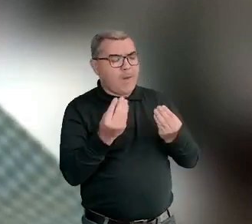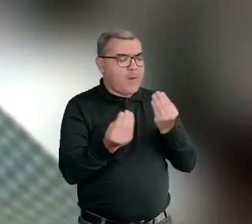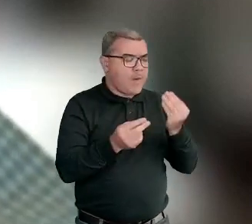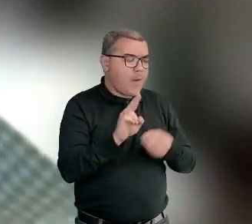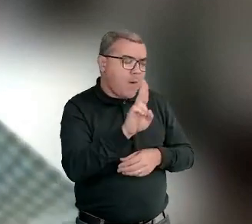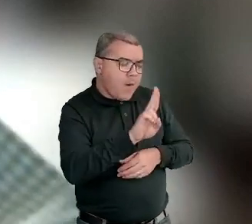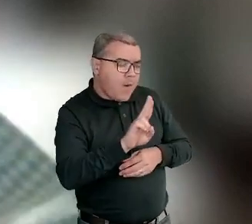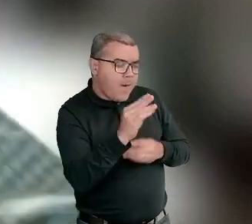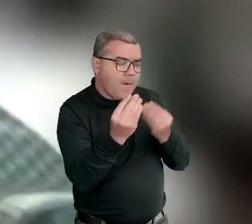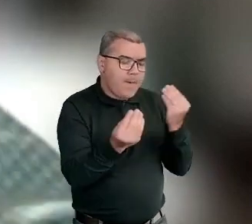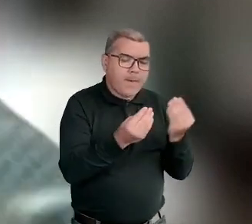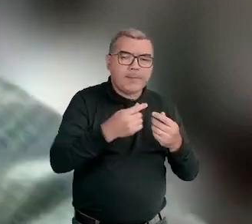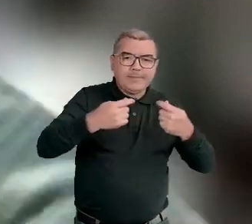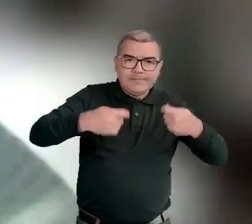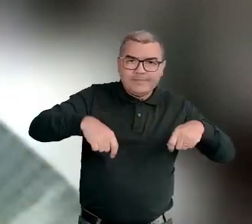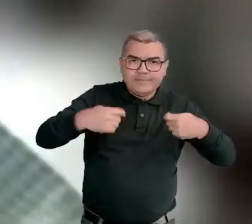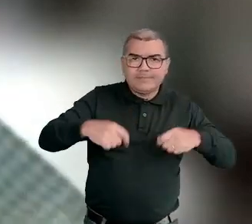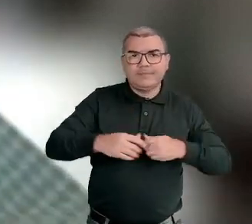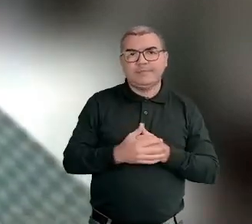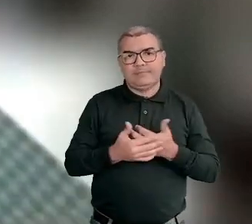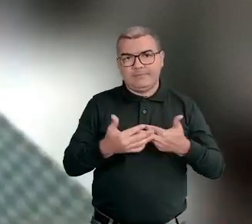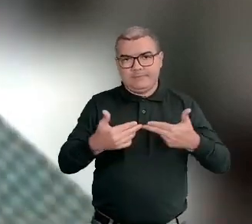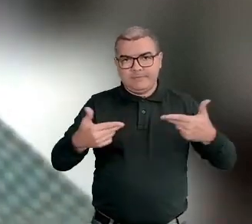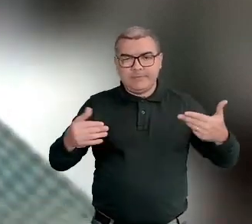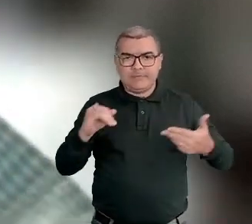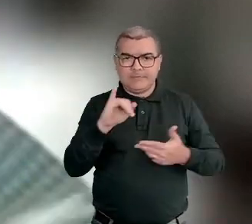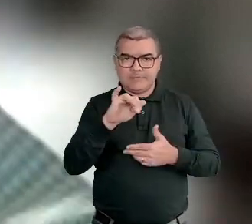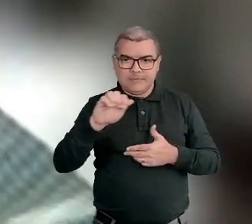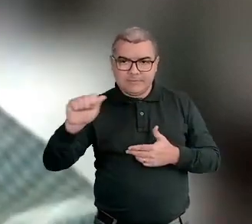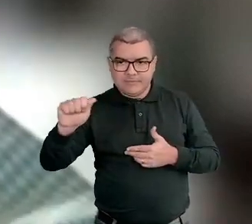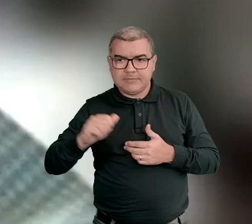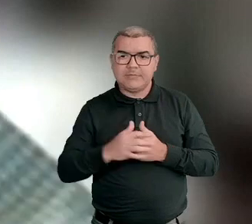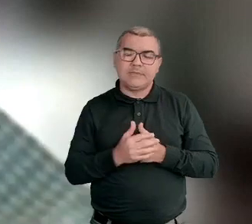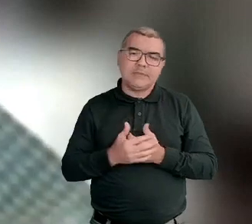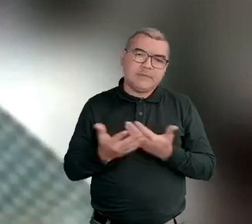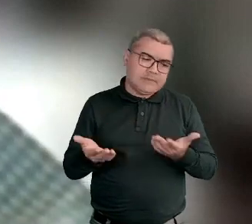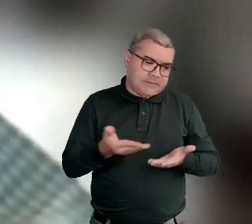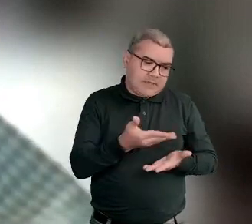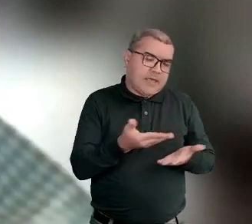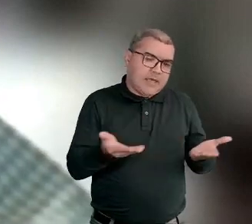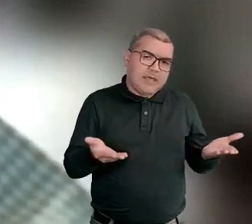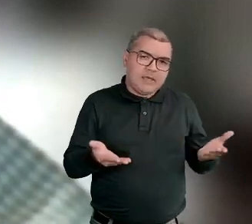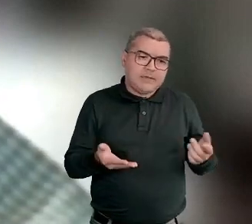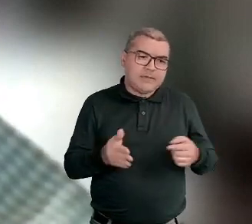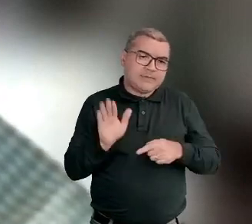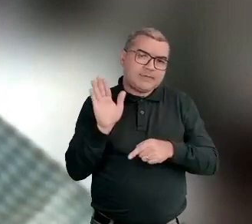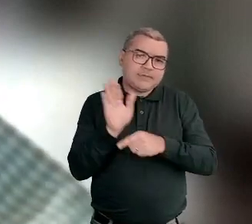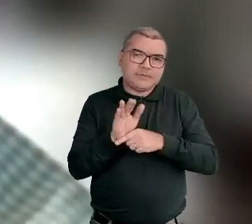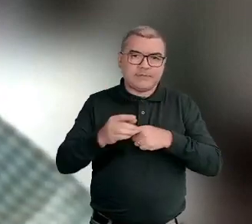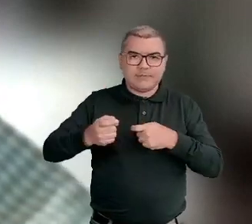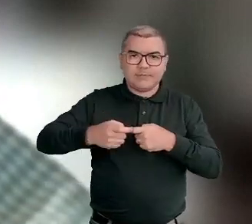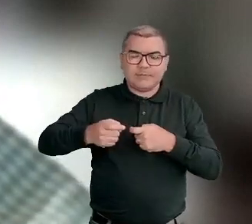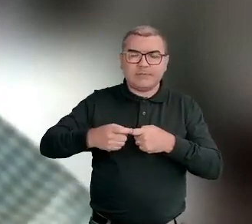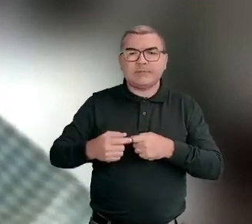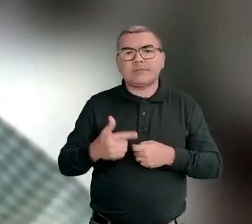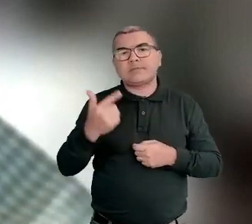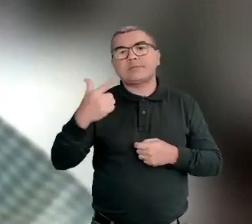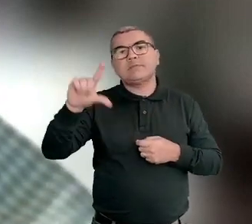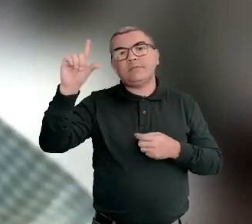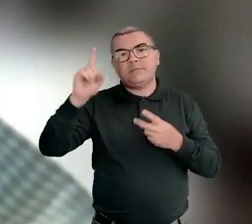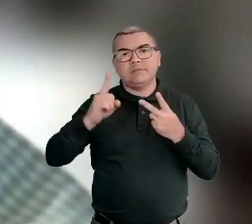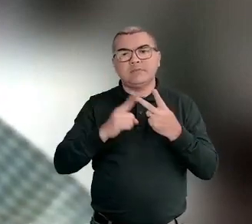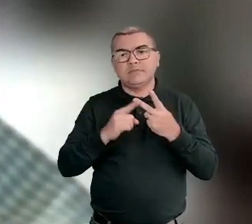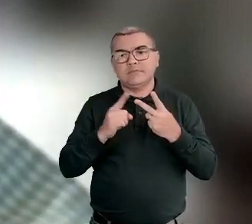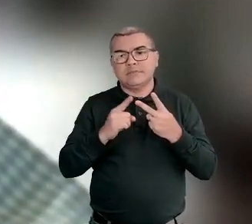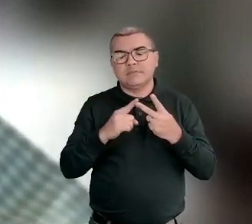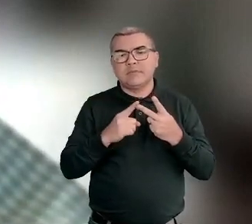pode utilizar, como é que você pode fazer para melhorar, né, o seu cuidado, já que é uma ferramenta que vai estar aí. E a outra